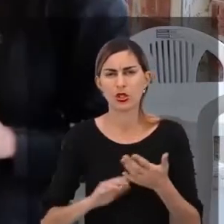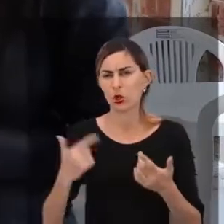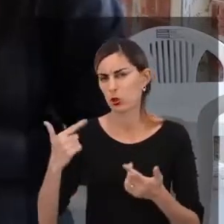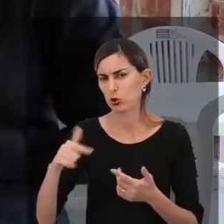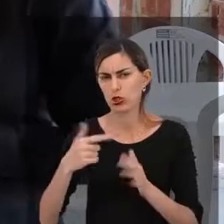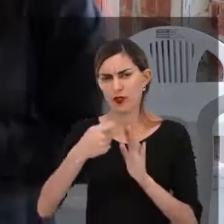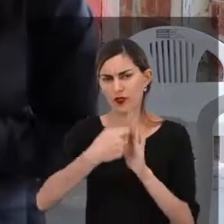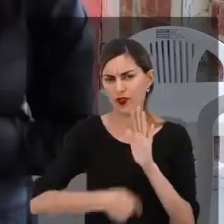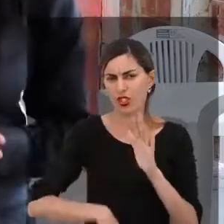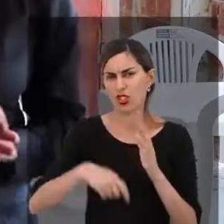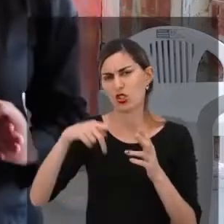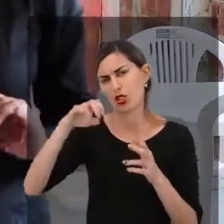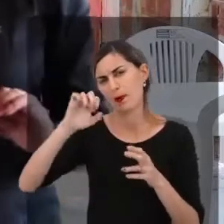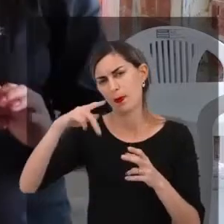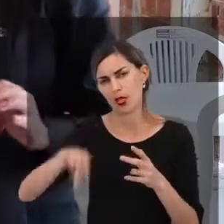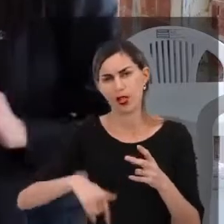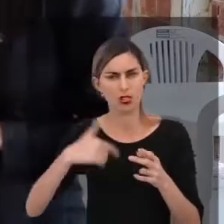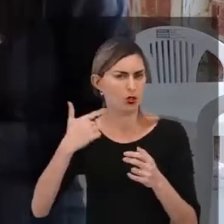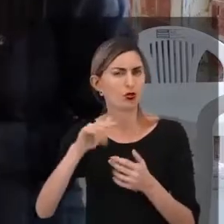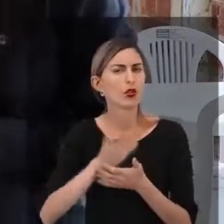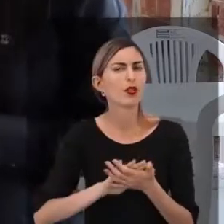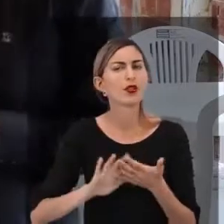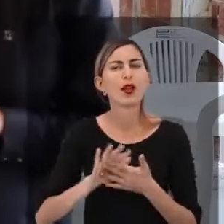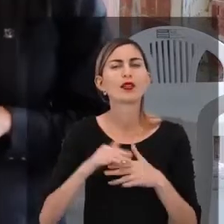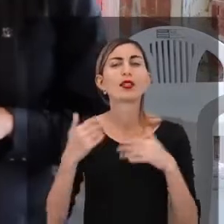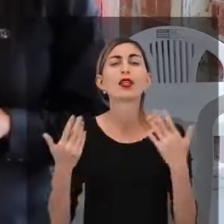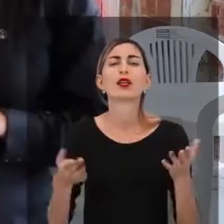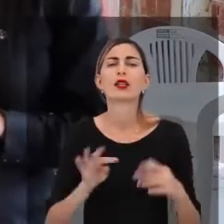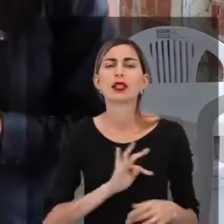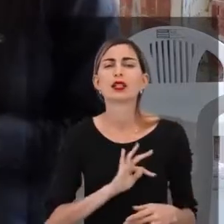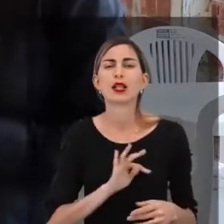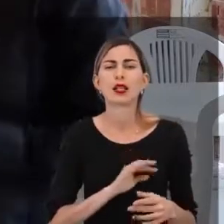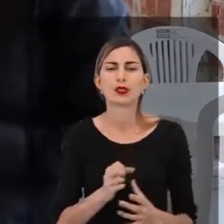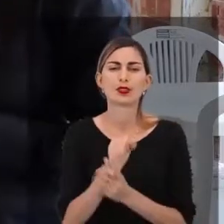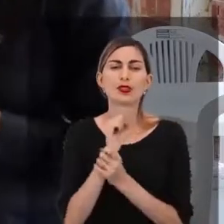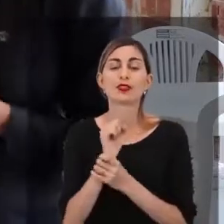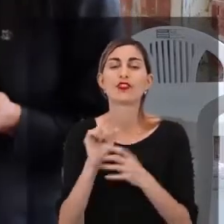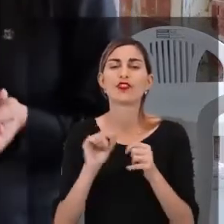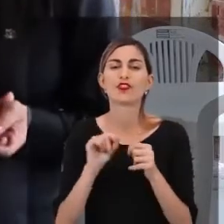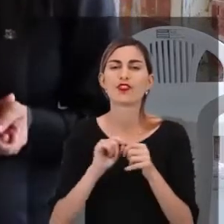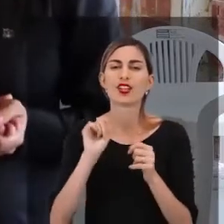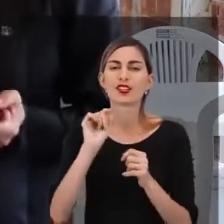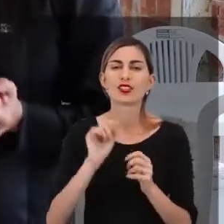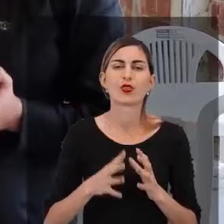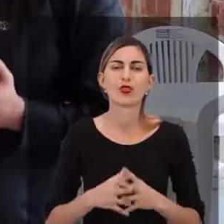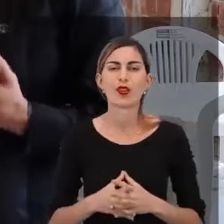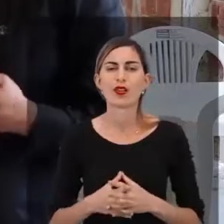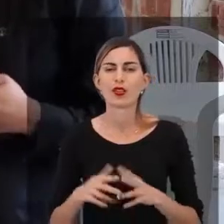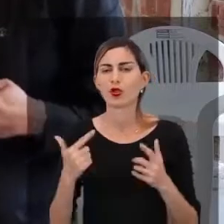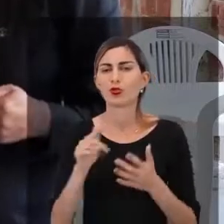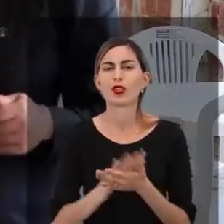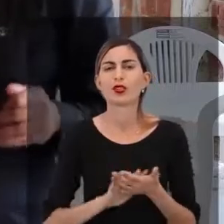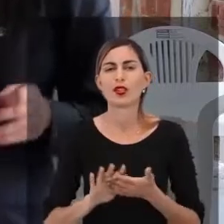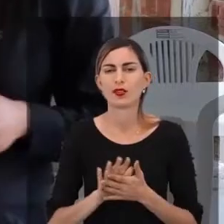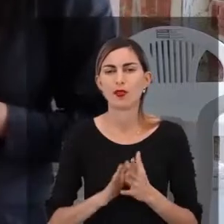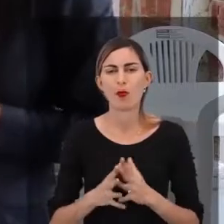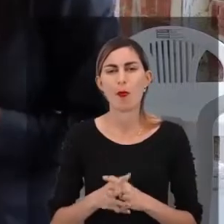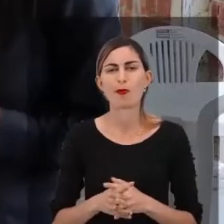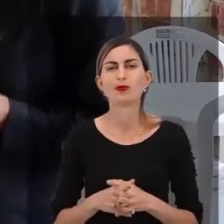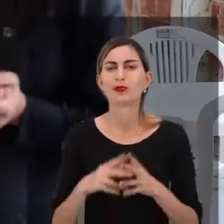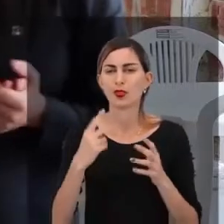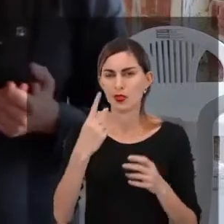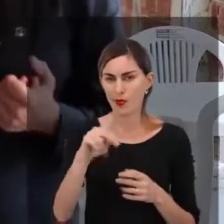Não tem nada. Não tem ficha de EPI, não tem PC-Mato, não tem programa. E aí, técnico de segurança? O que fazer quando você se deparar com uma situação dessa que não tem